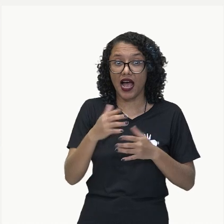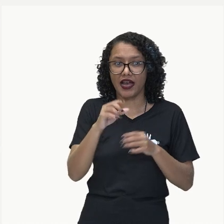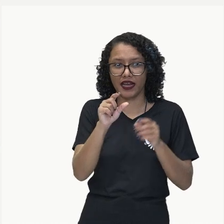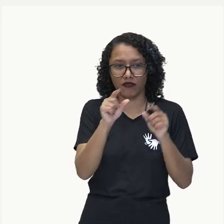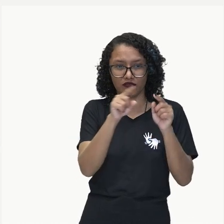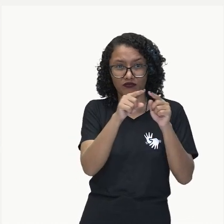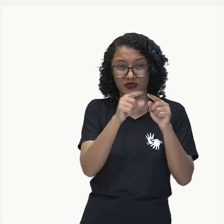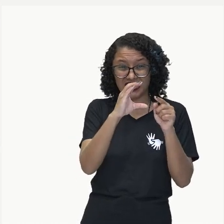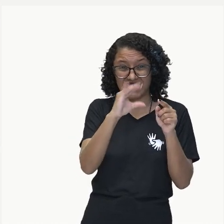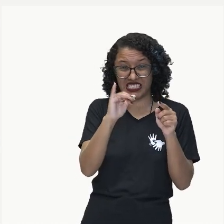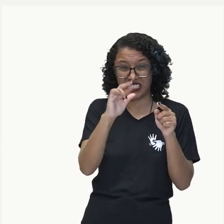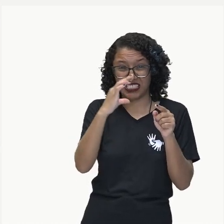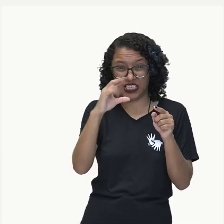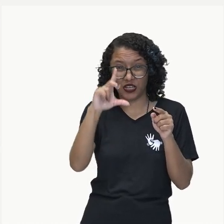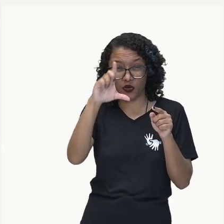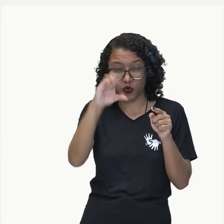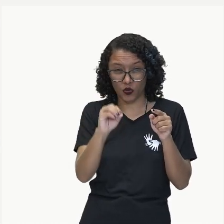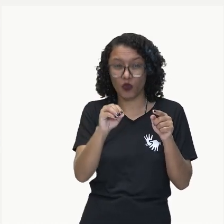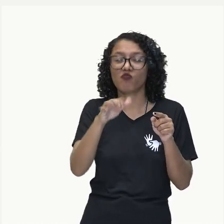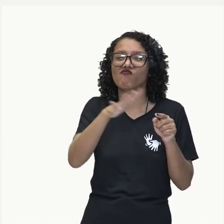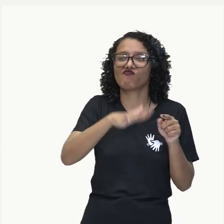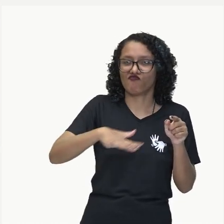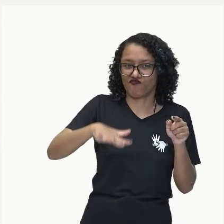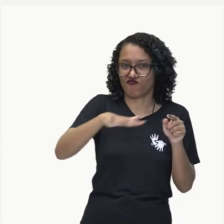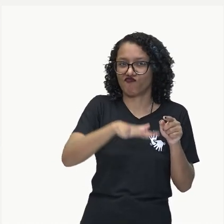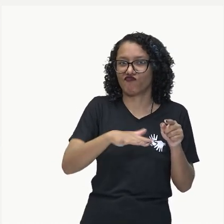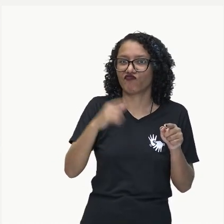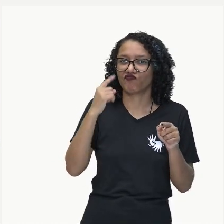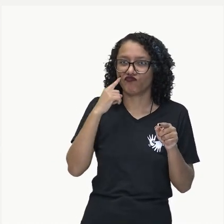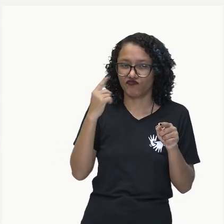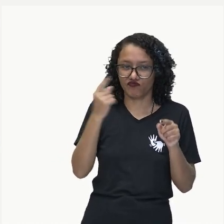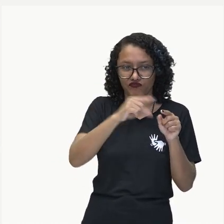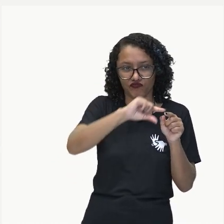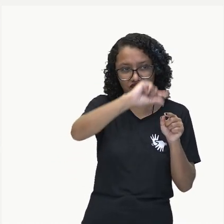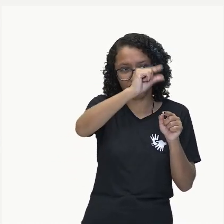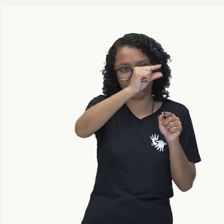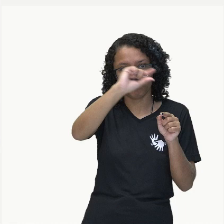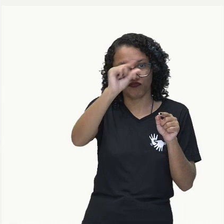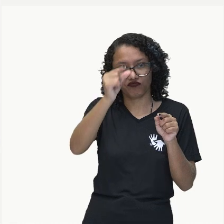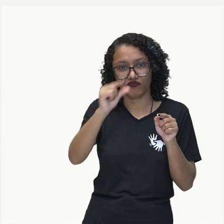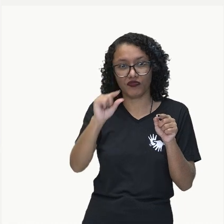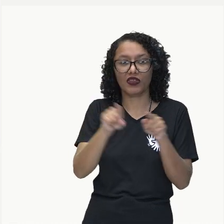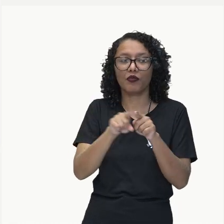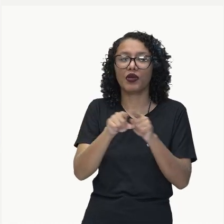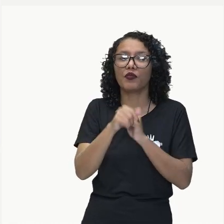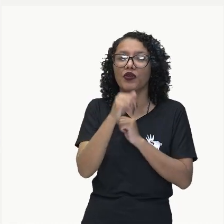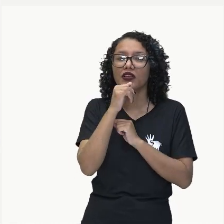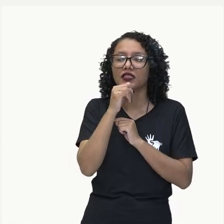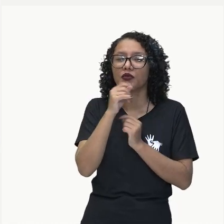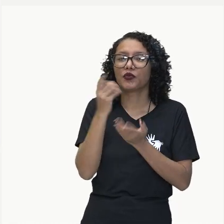né, estar nessa região, ok? E a gente também verifica, por exemplo, nos Estados Unidos,